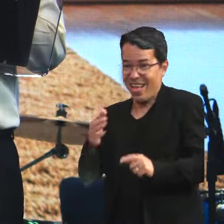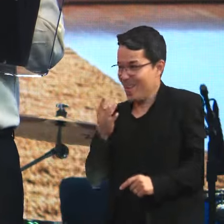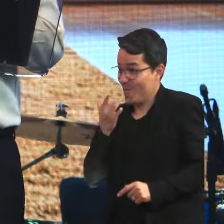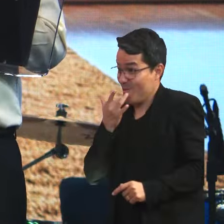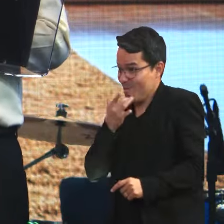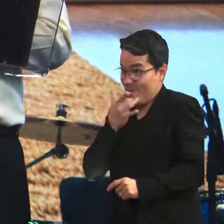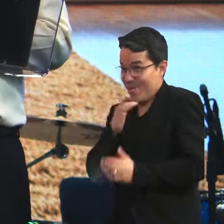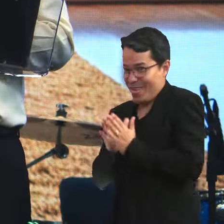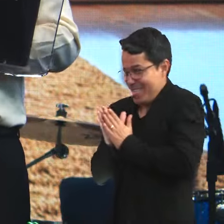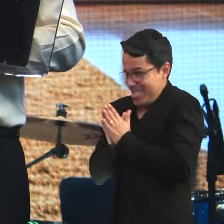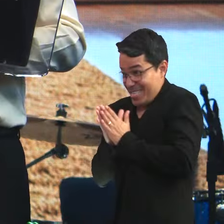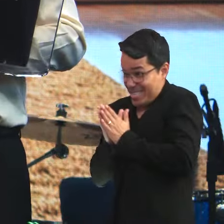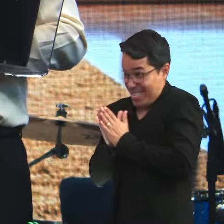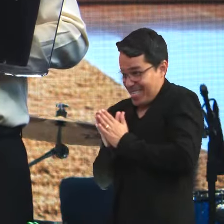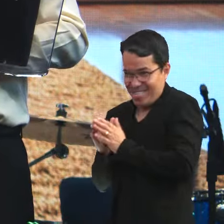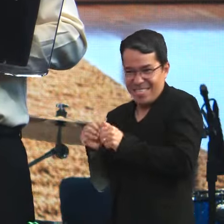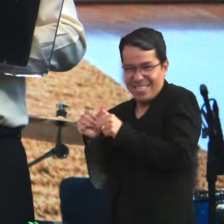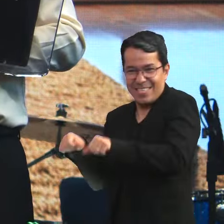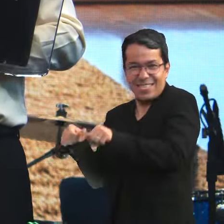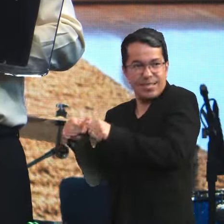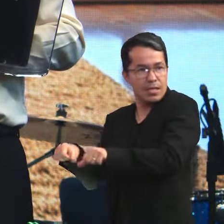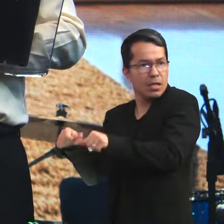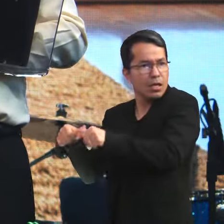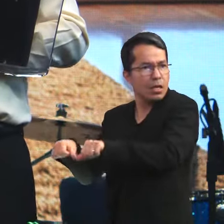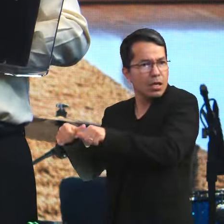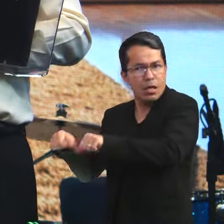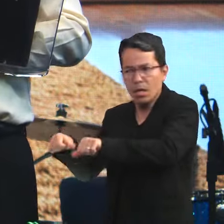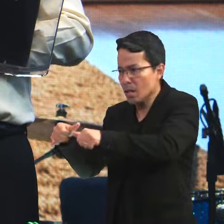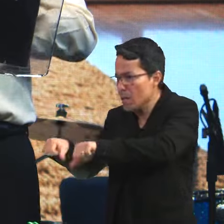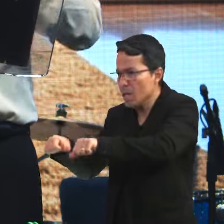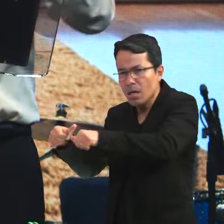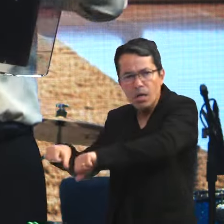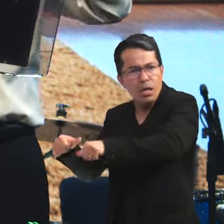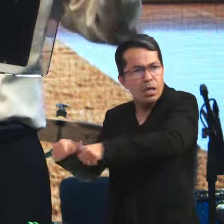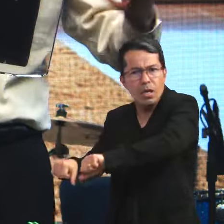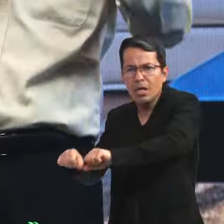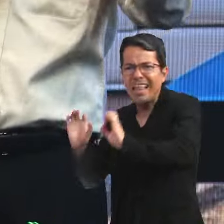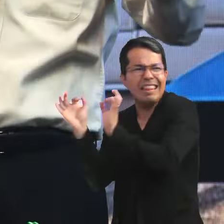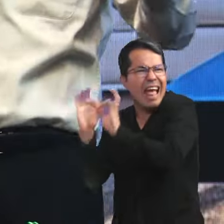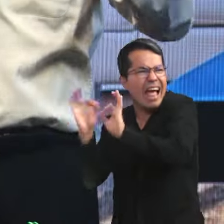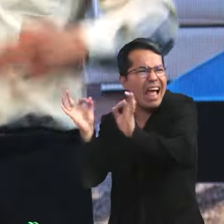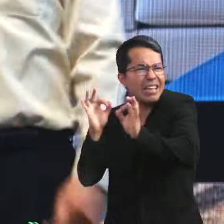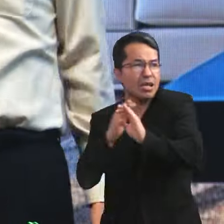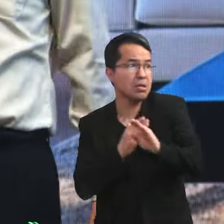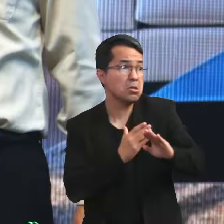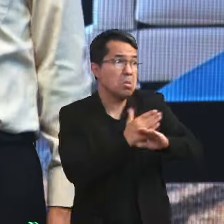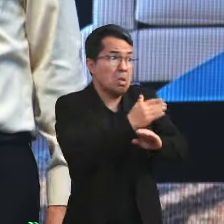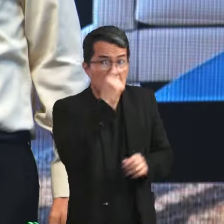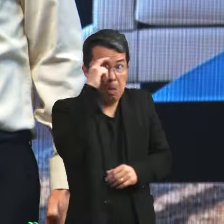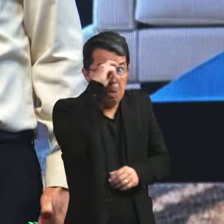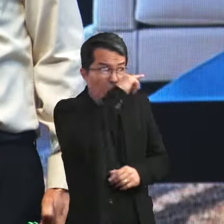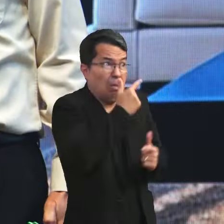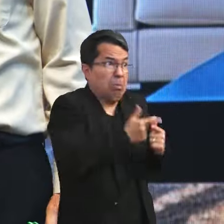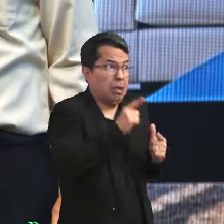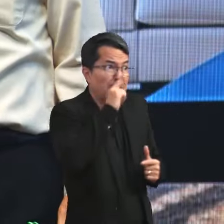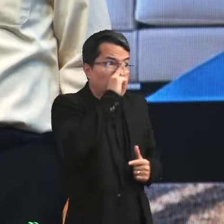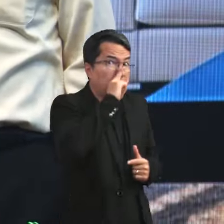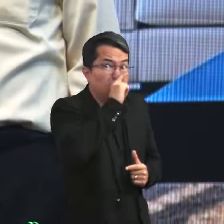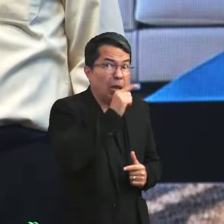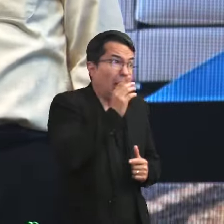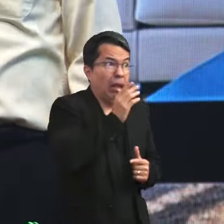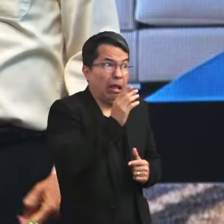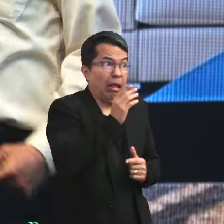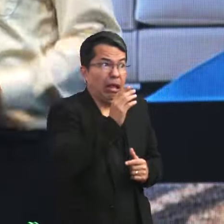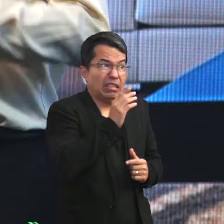quefor noe lug de amigos de peores